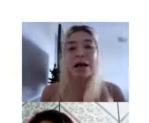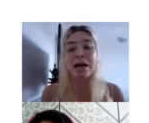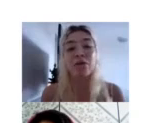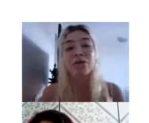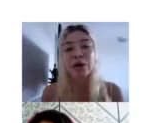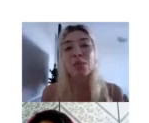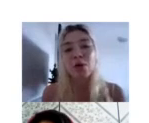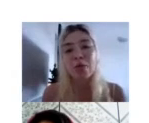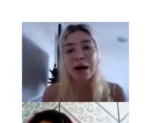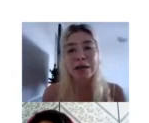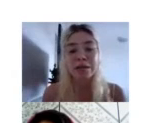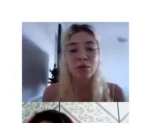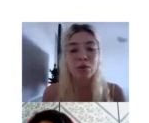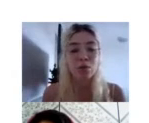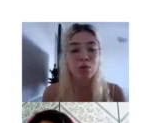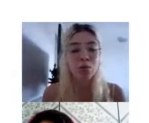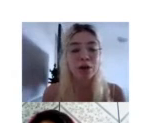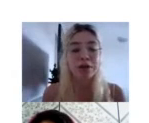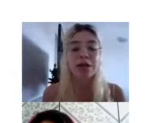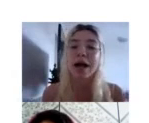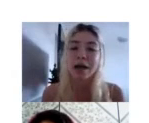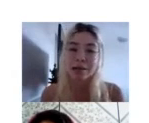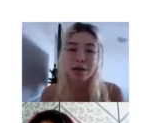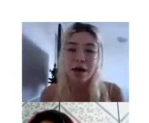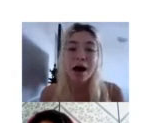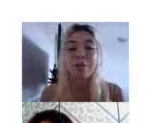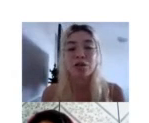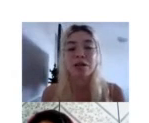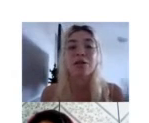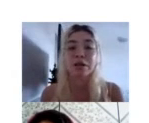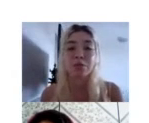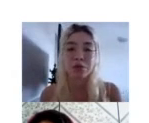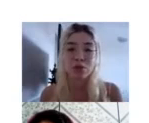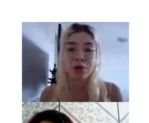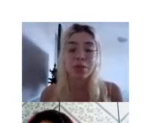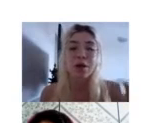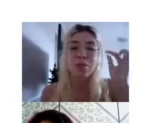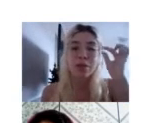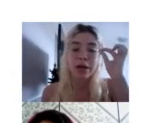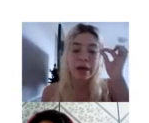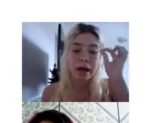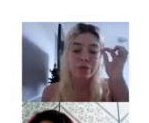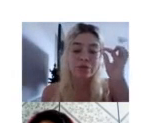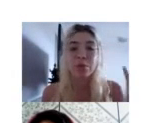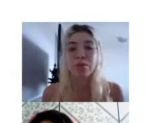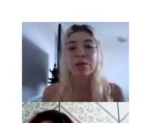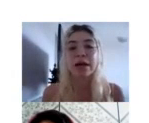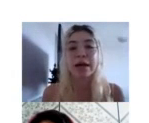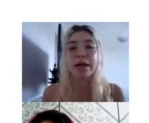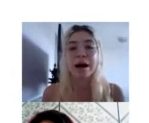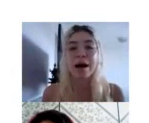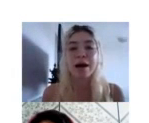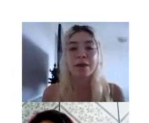podemos aprofundar um pouco mais a nossa análise a partir das aulas da professora, porque a professora